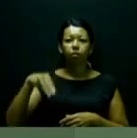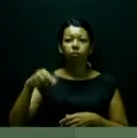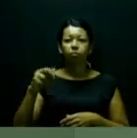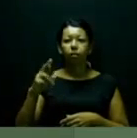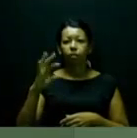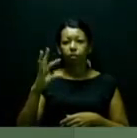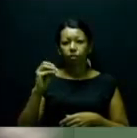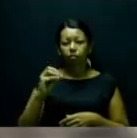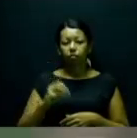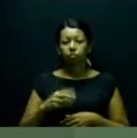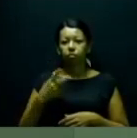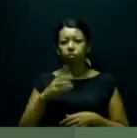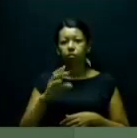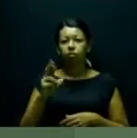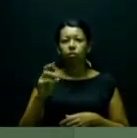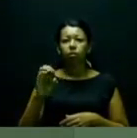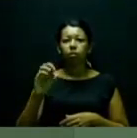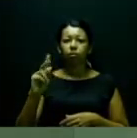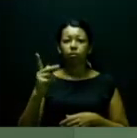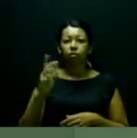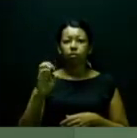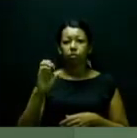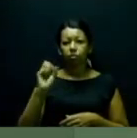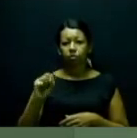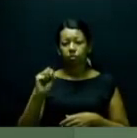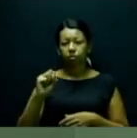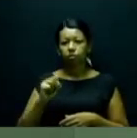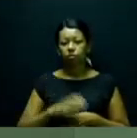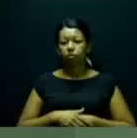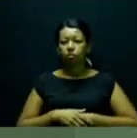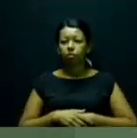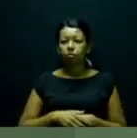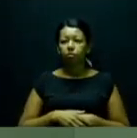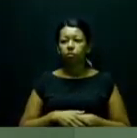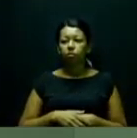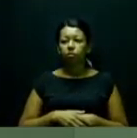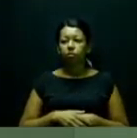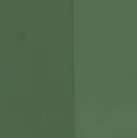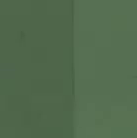relação às creches, eu e ele assinamos um projeto de lei.